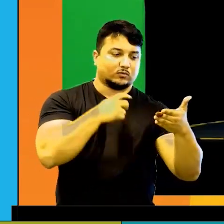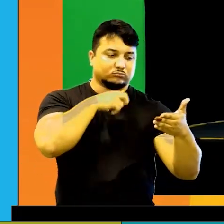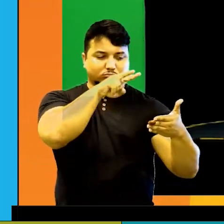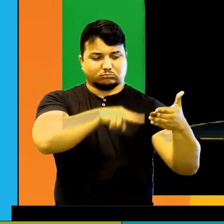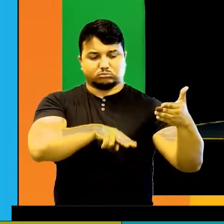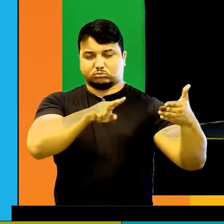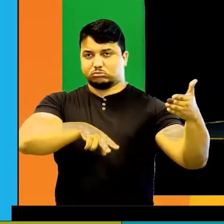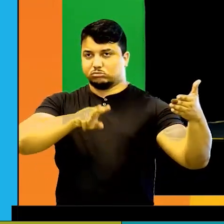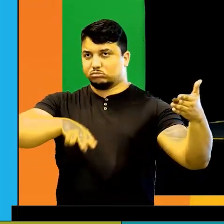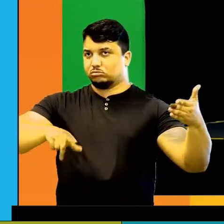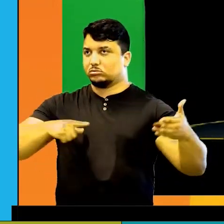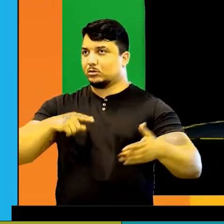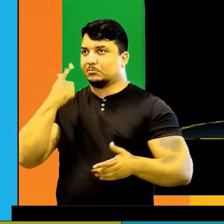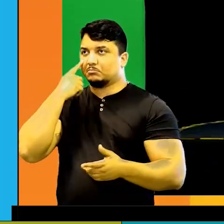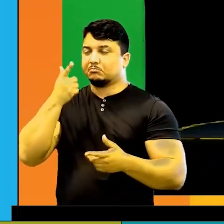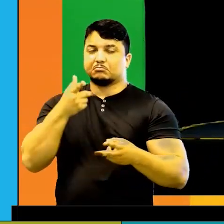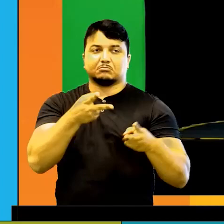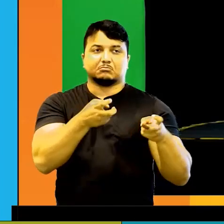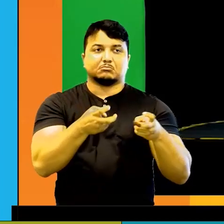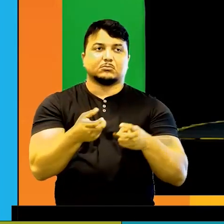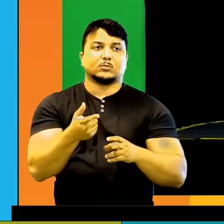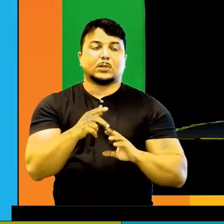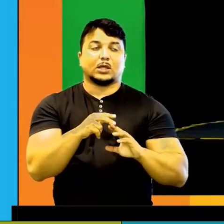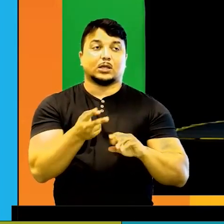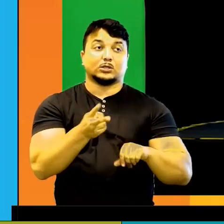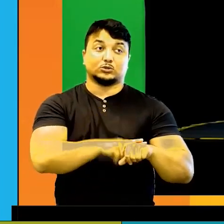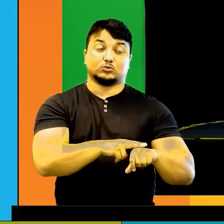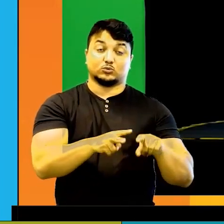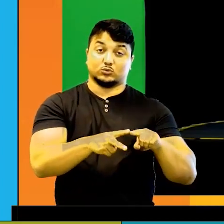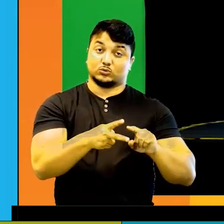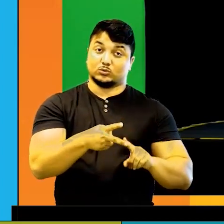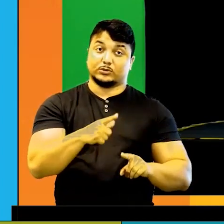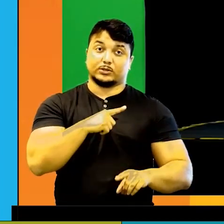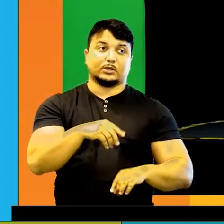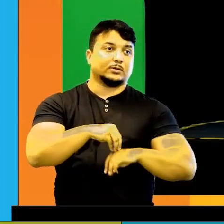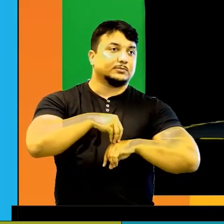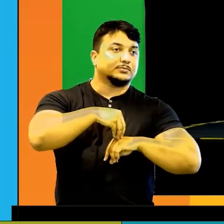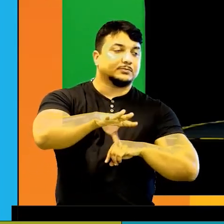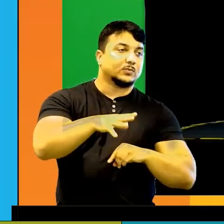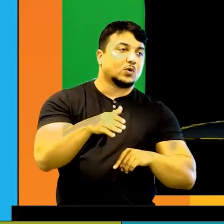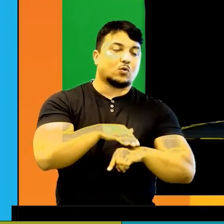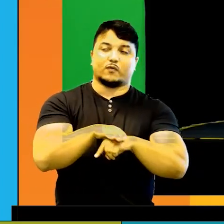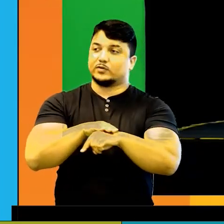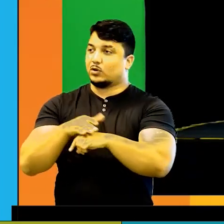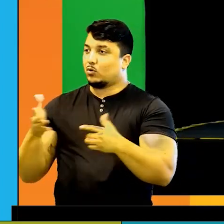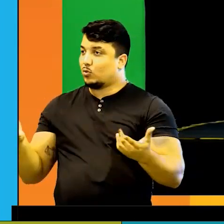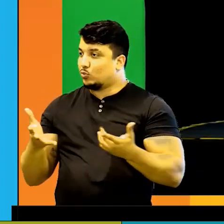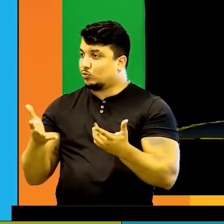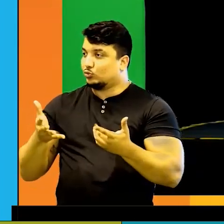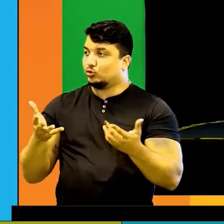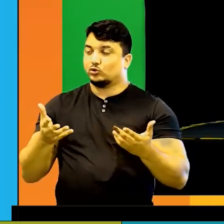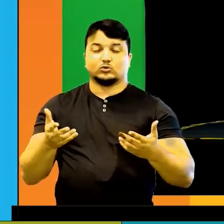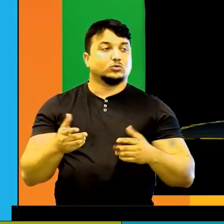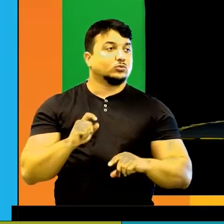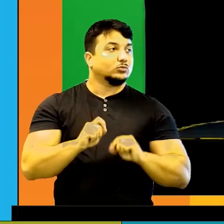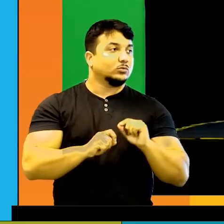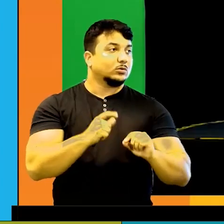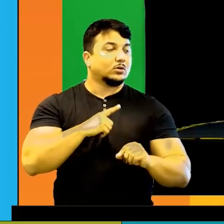várias delas, e verifiquei que as duas escolas literárias que eu trouxe para a gente conversar no nosso encontro de